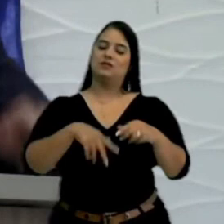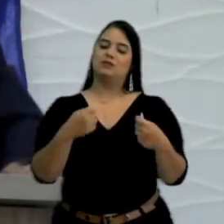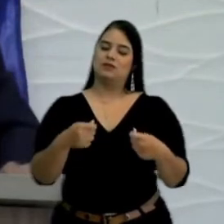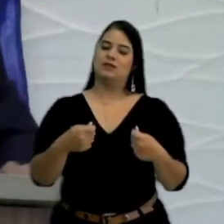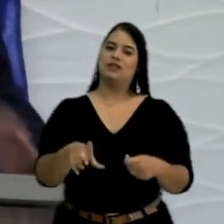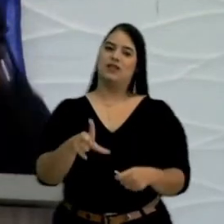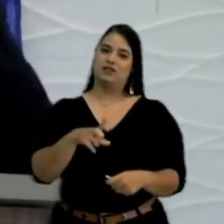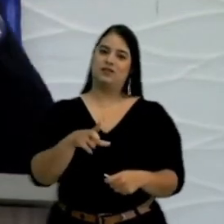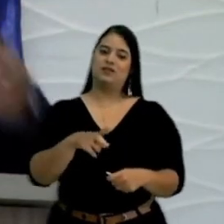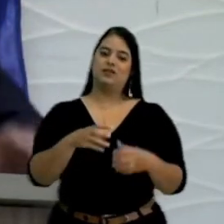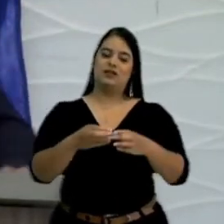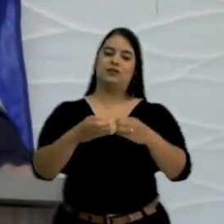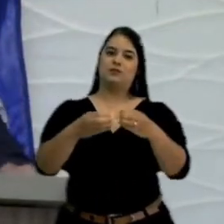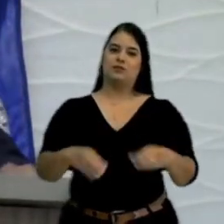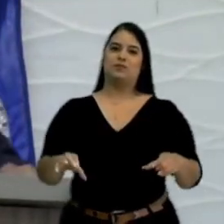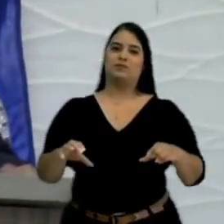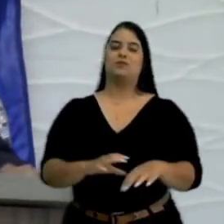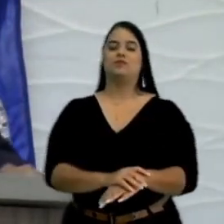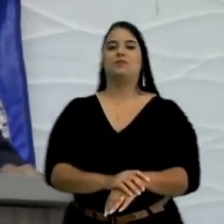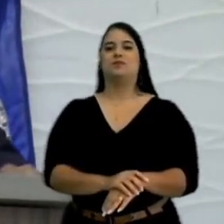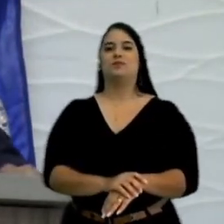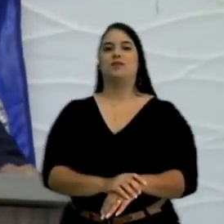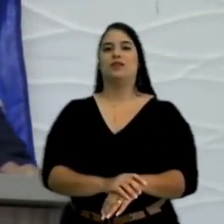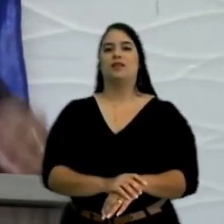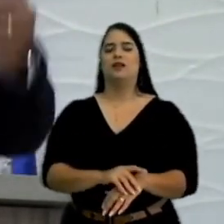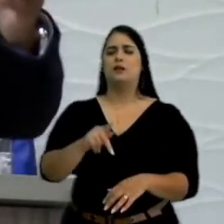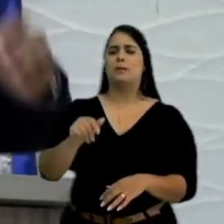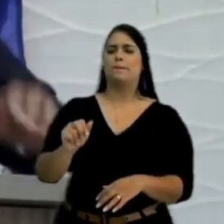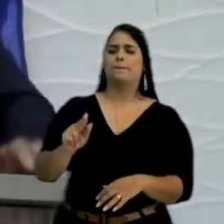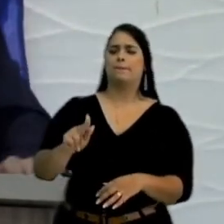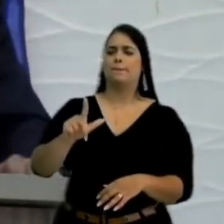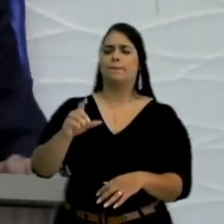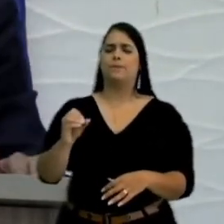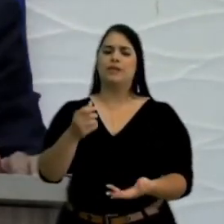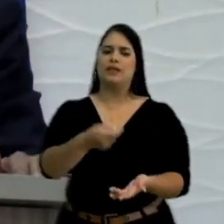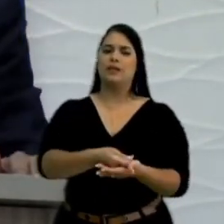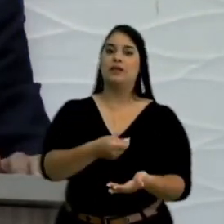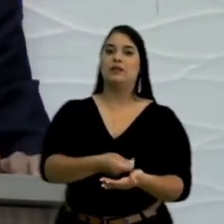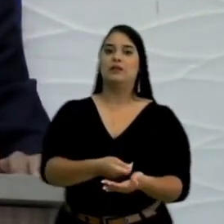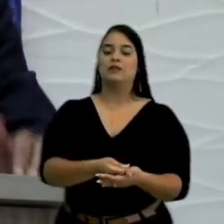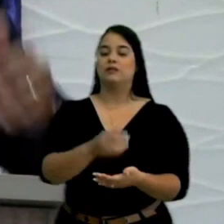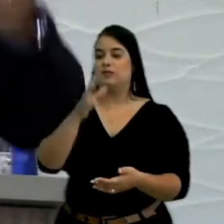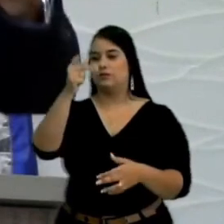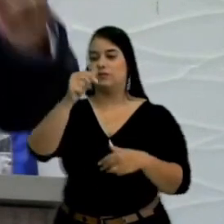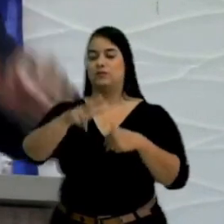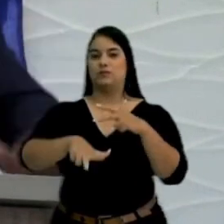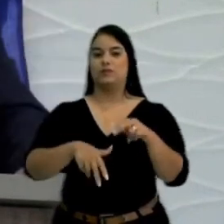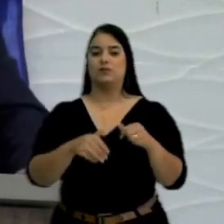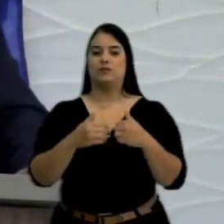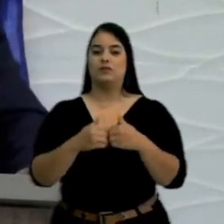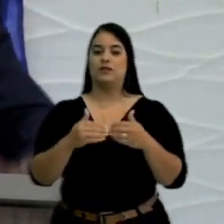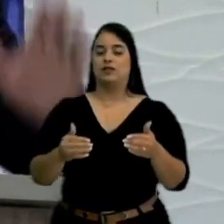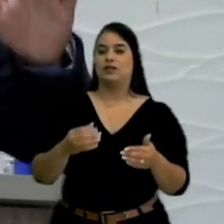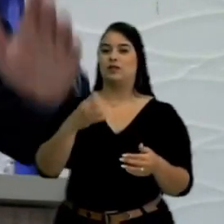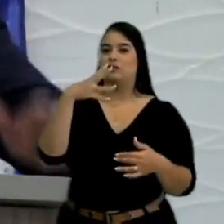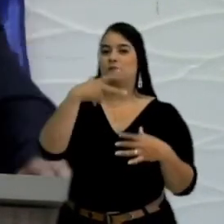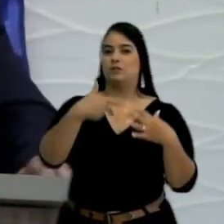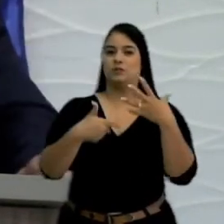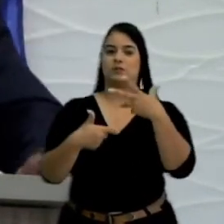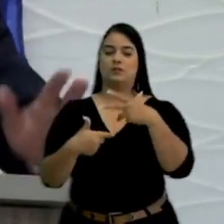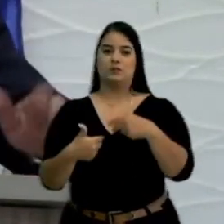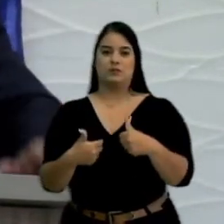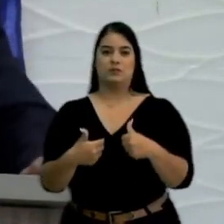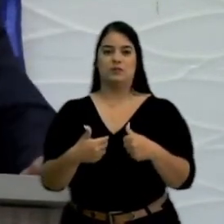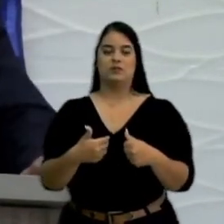ovo. Até Paula, né, me cobra tanto, porque São Bento não tem uma entrada bonita. Teve aí a 20